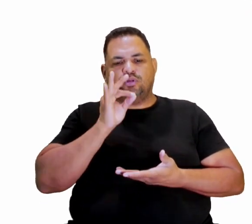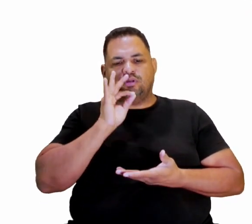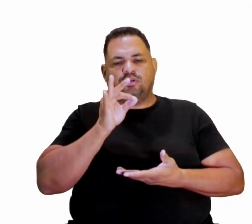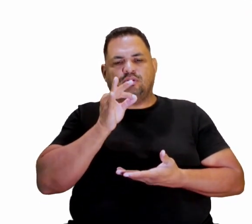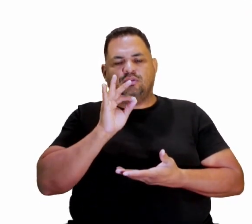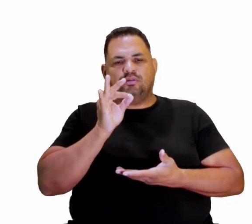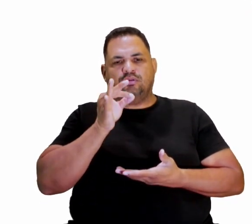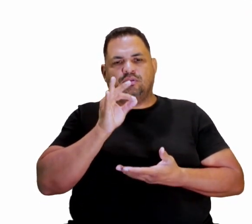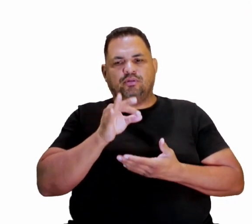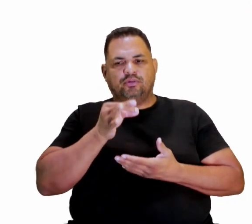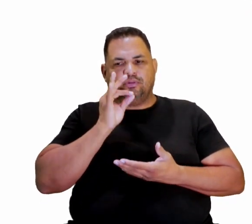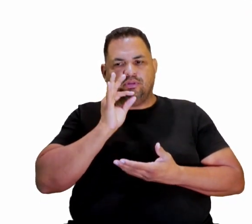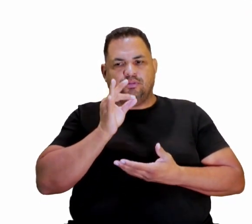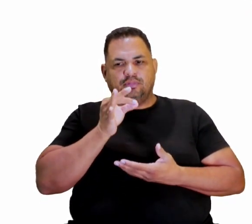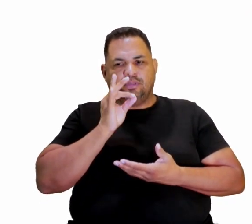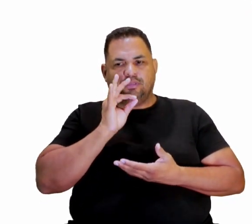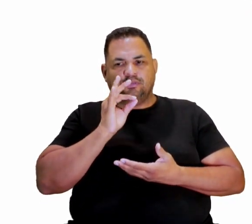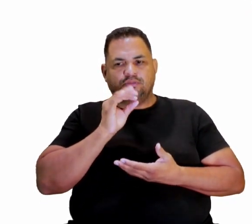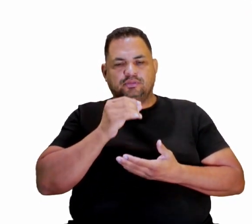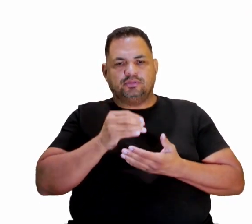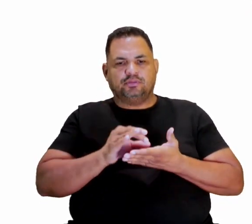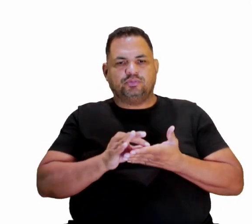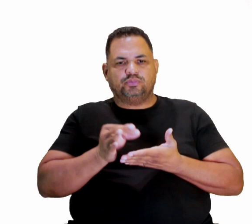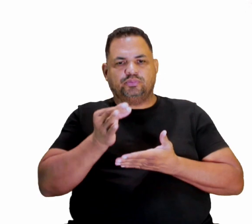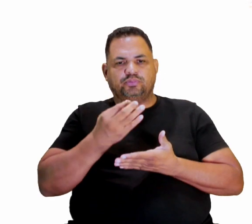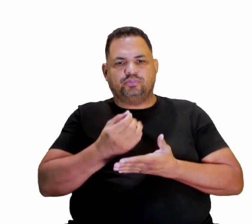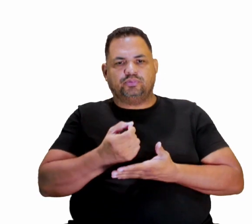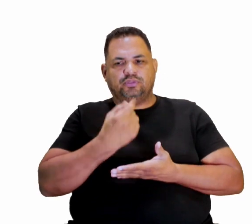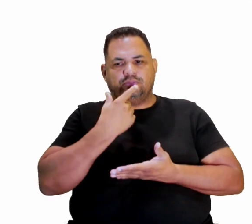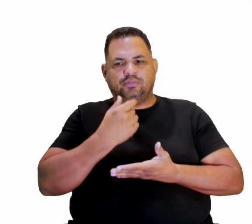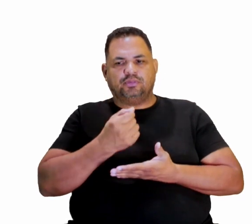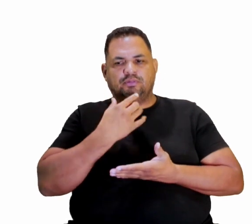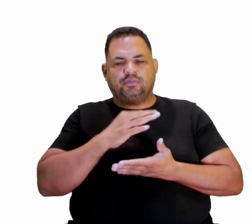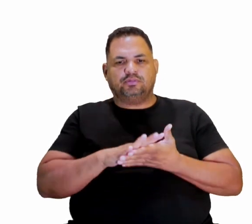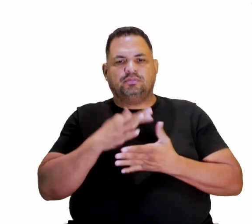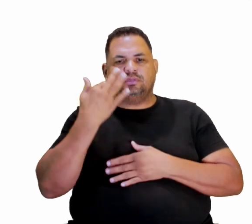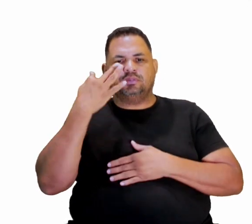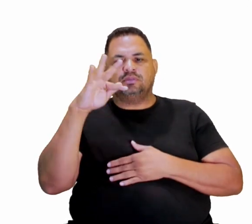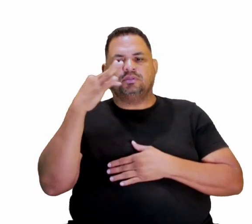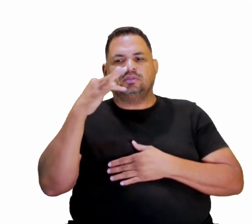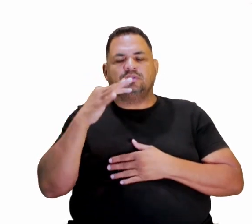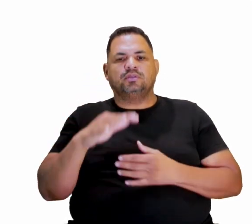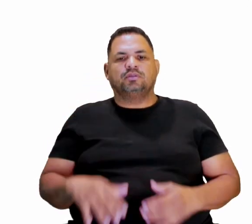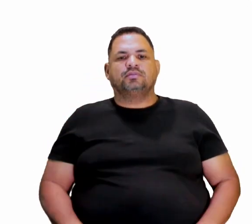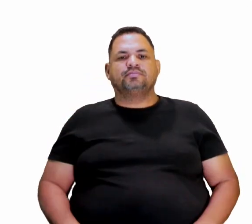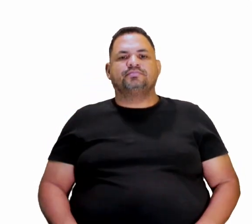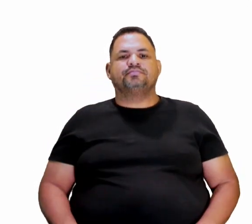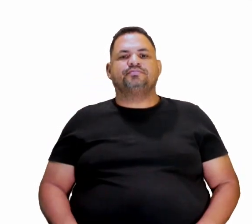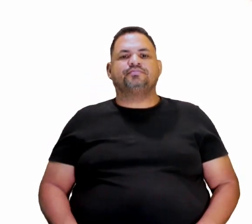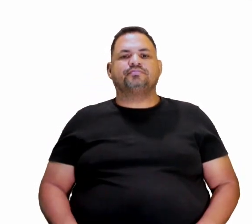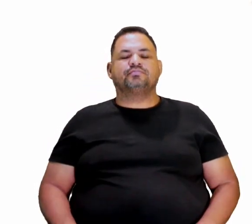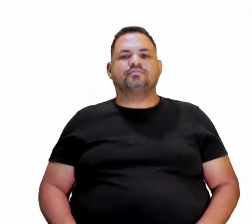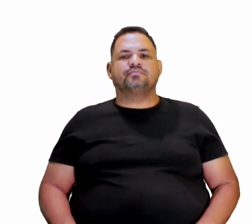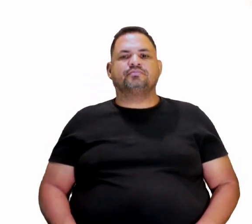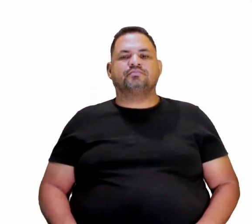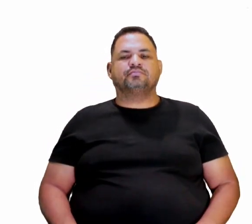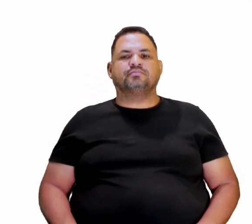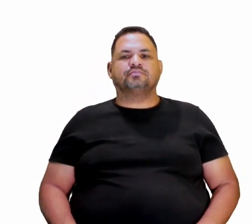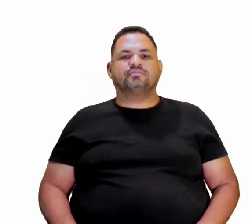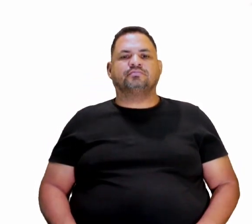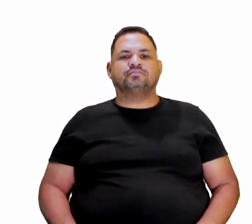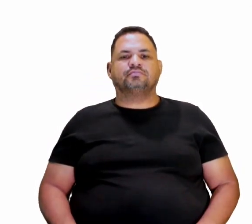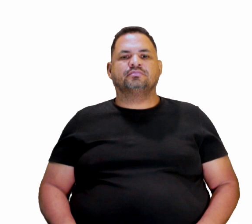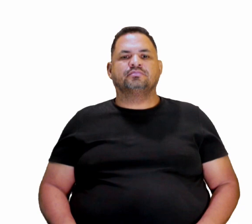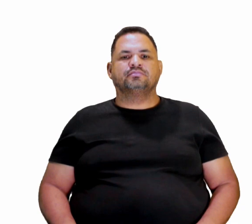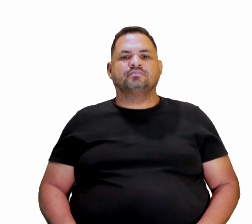analgésico, painkiller. Ele, na verdade, seria esse matador da dor, né? Pain é dor e o